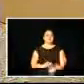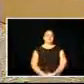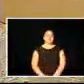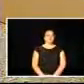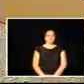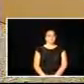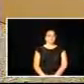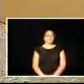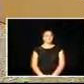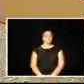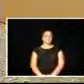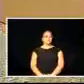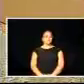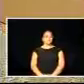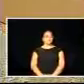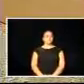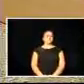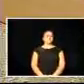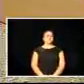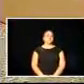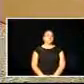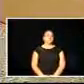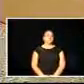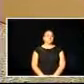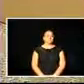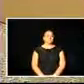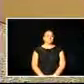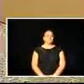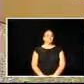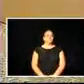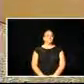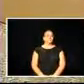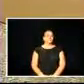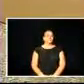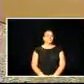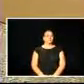Encaminhamento de voto. Vereadora Poliana.